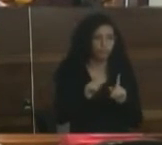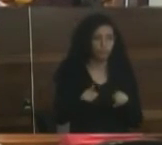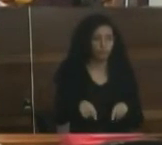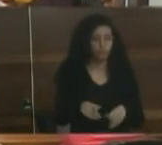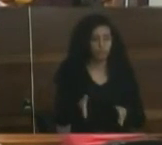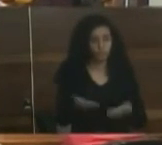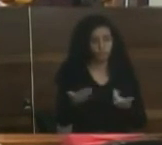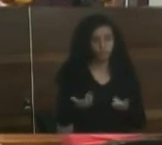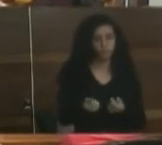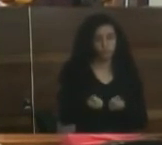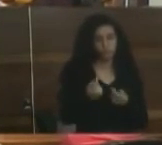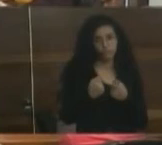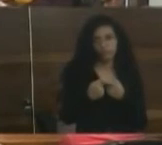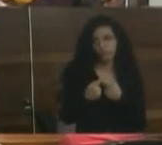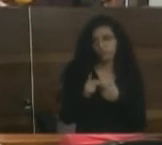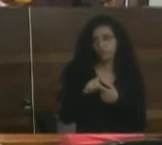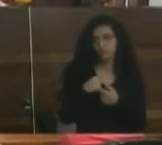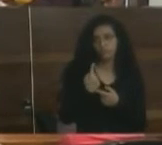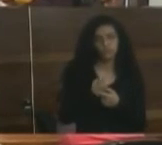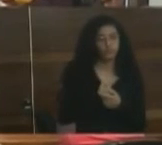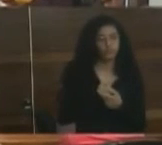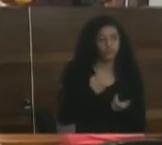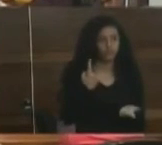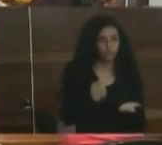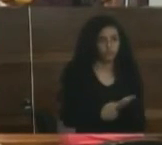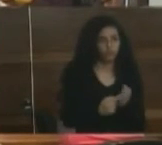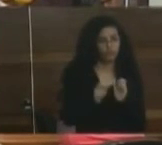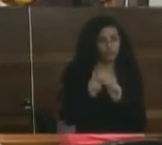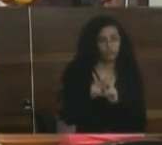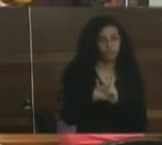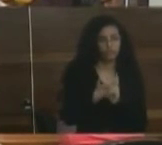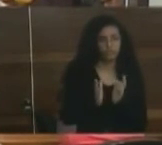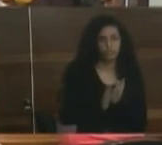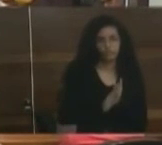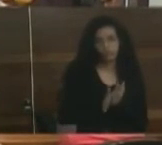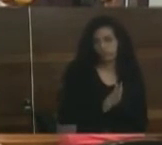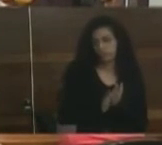e aí é